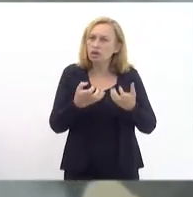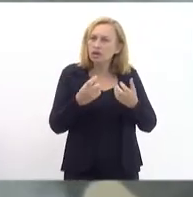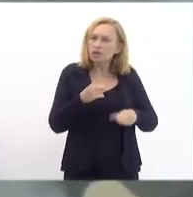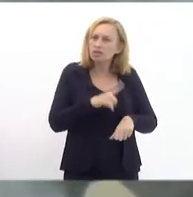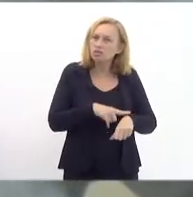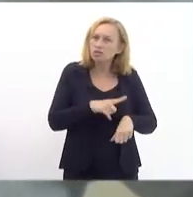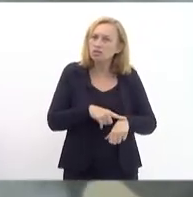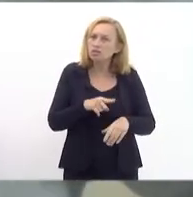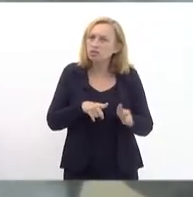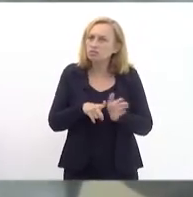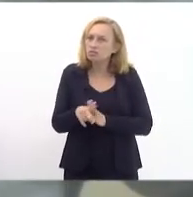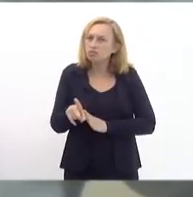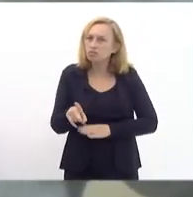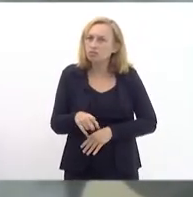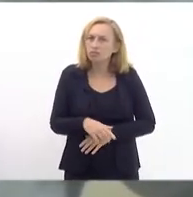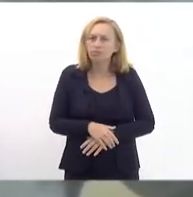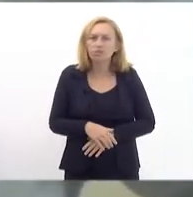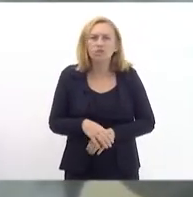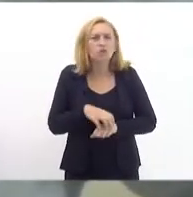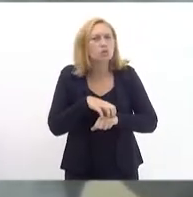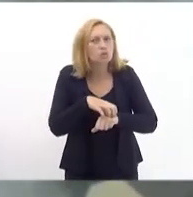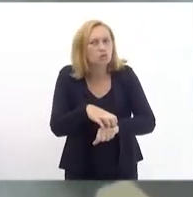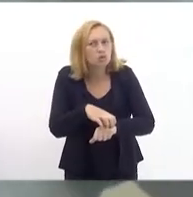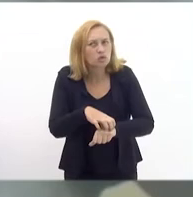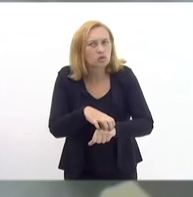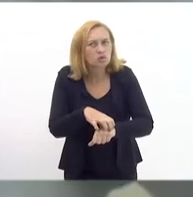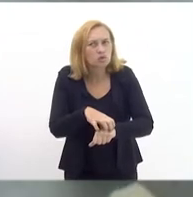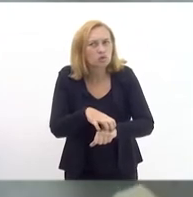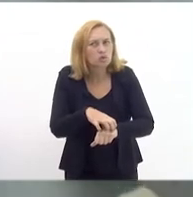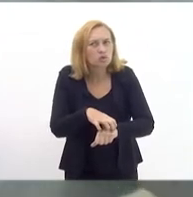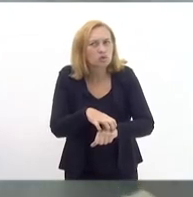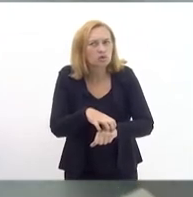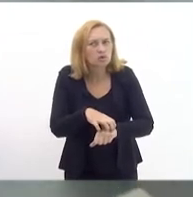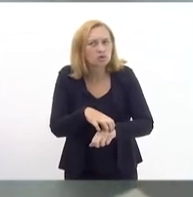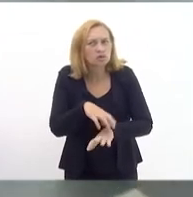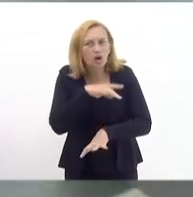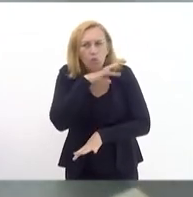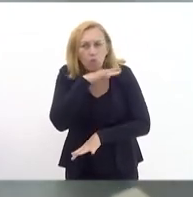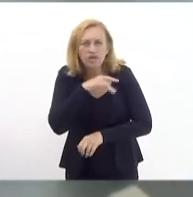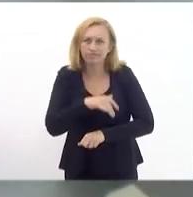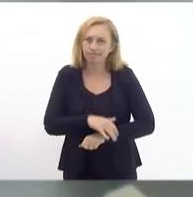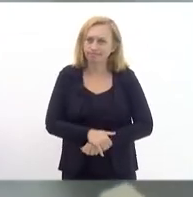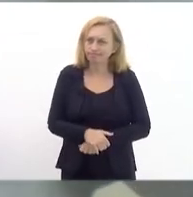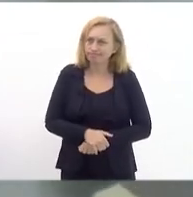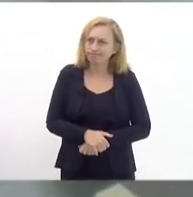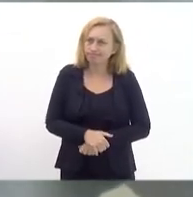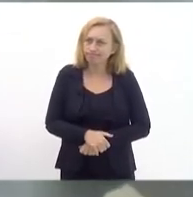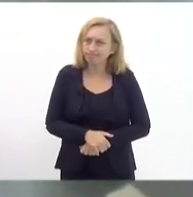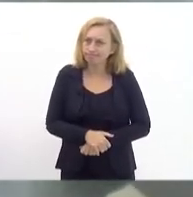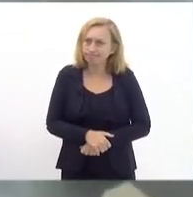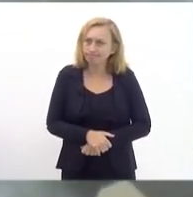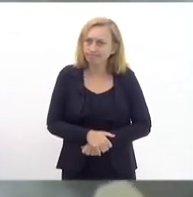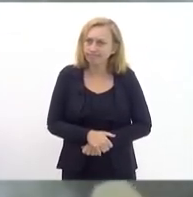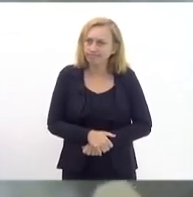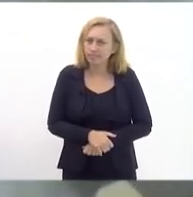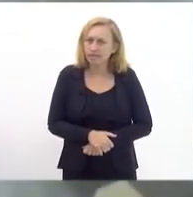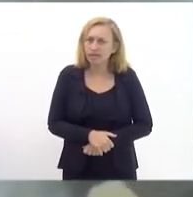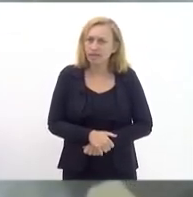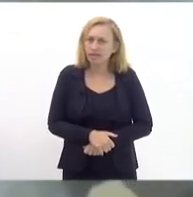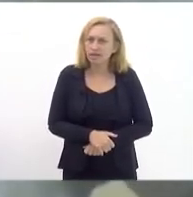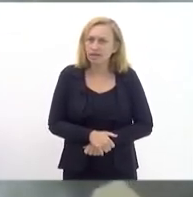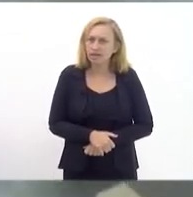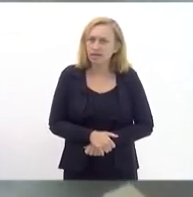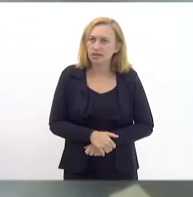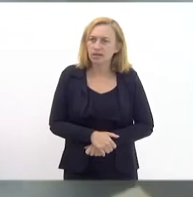indagar. O transporte está sucateado. O termo correto é que